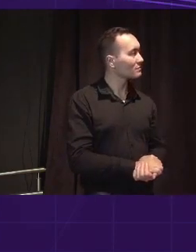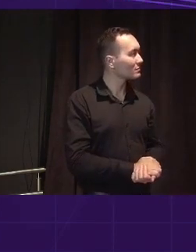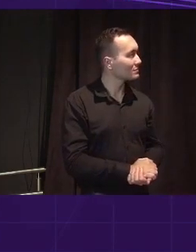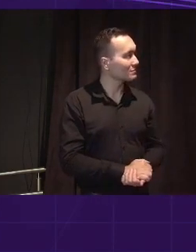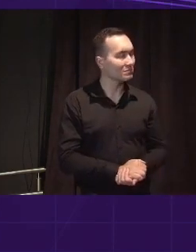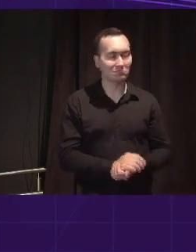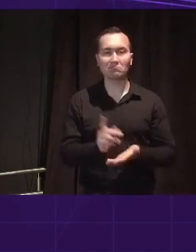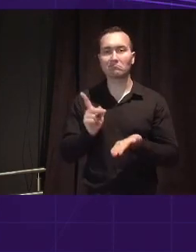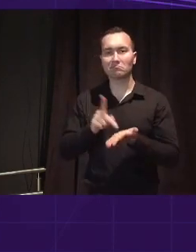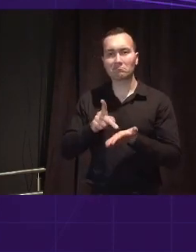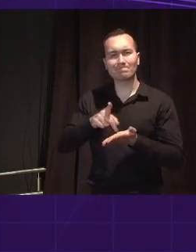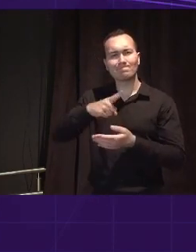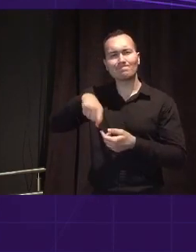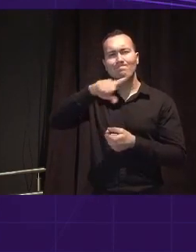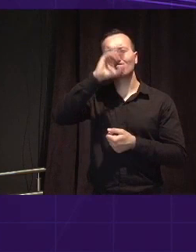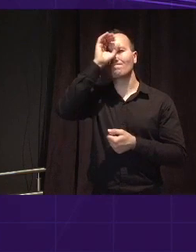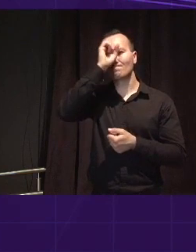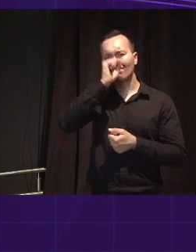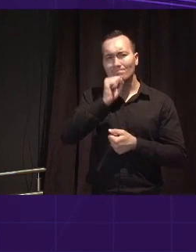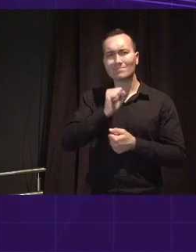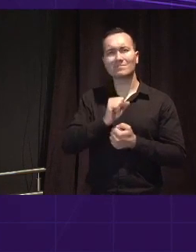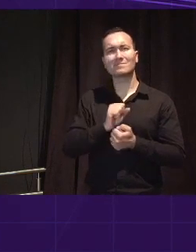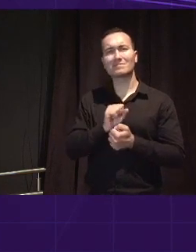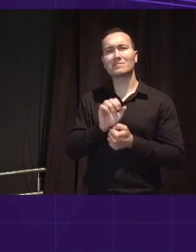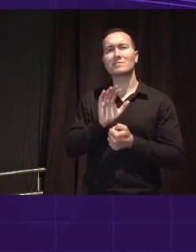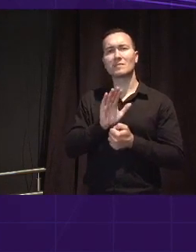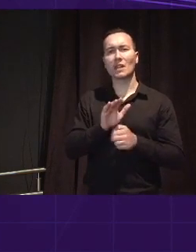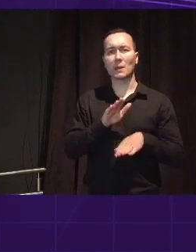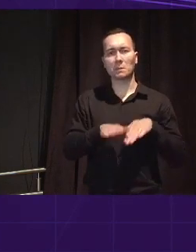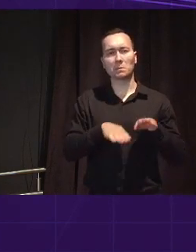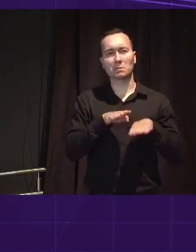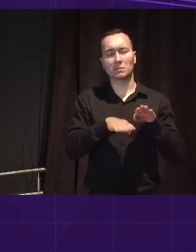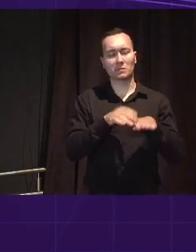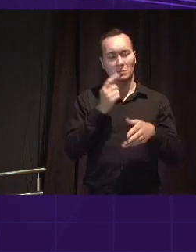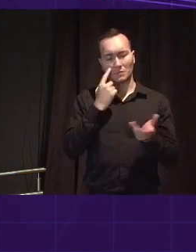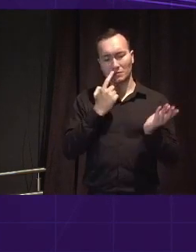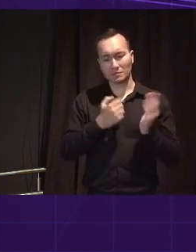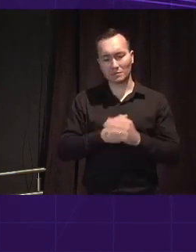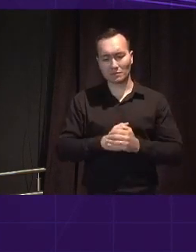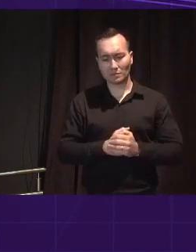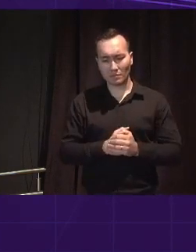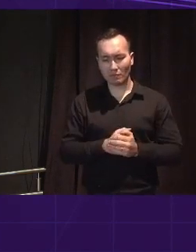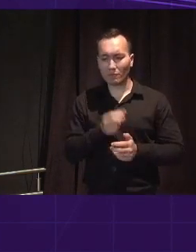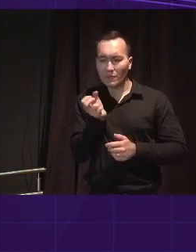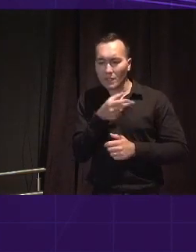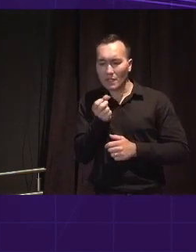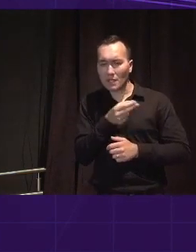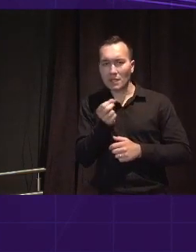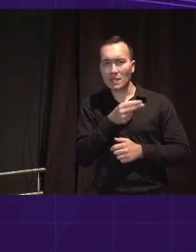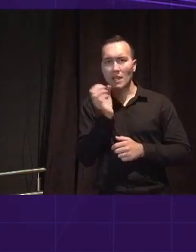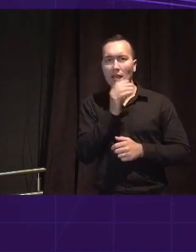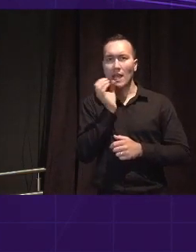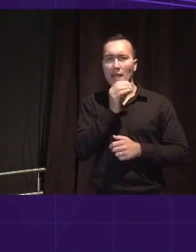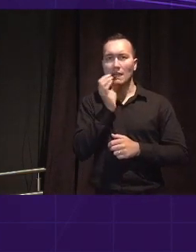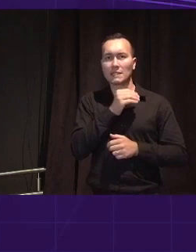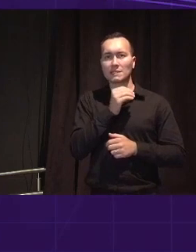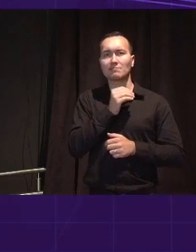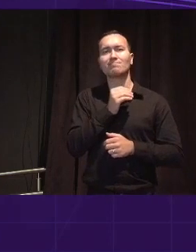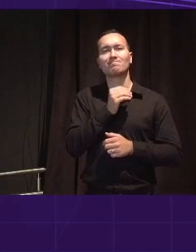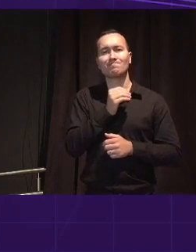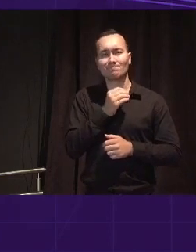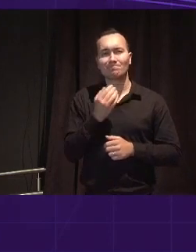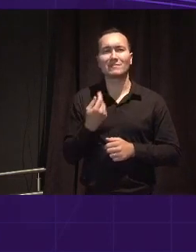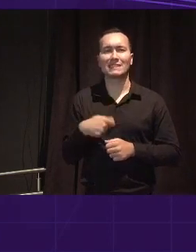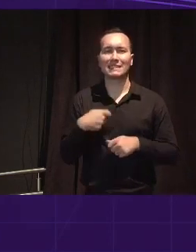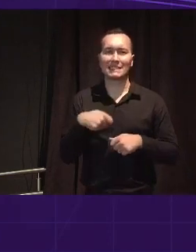também os nossos próximos passos. E aí, né? Agilidade como meio. A gente se deu muito conta disso, né? A gente